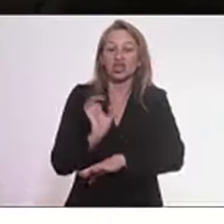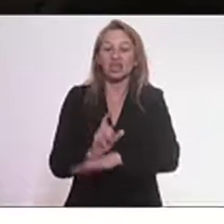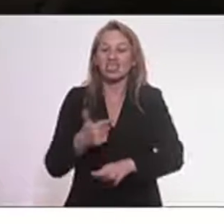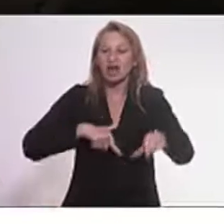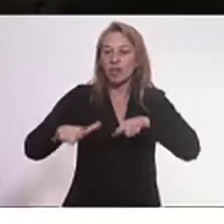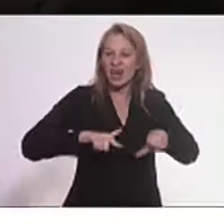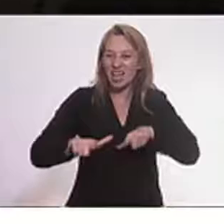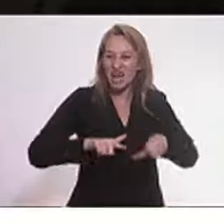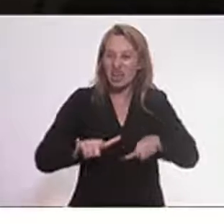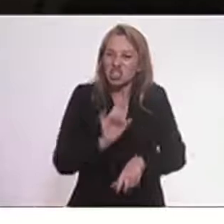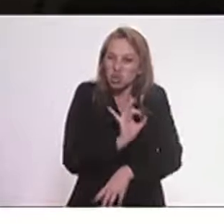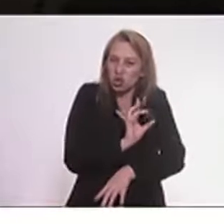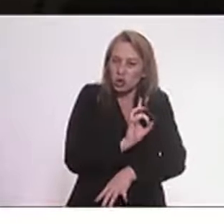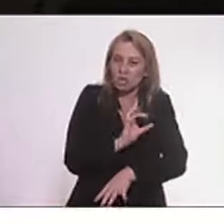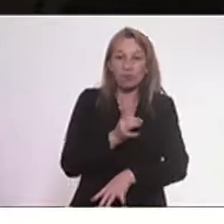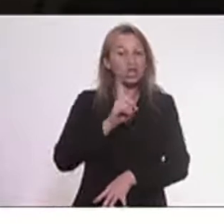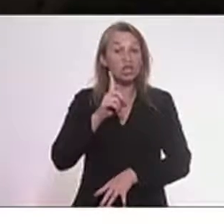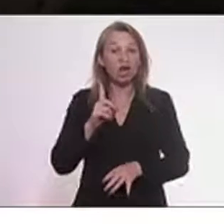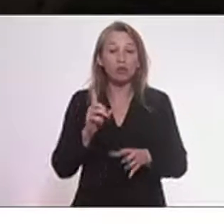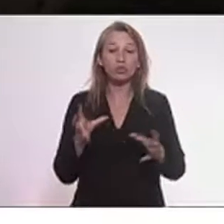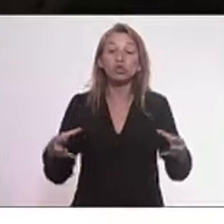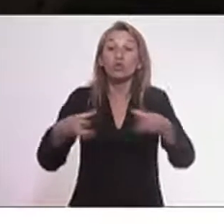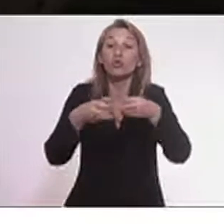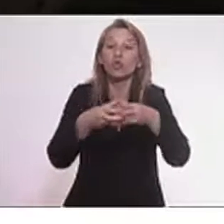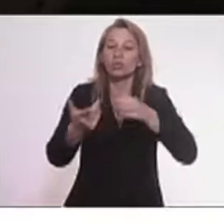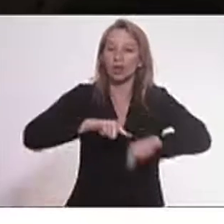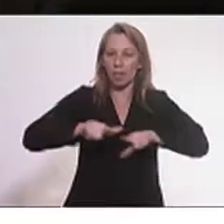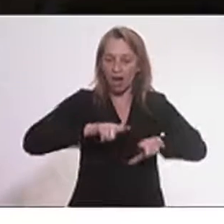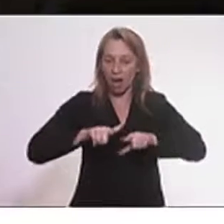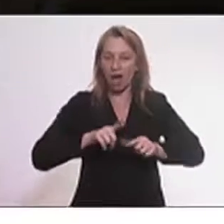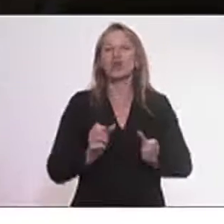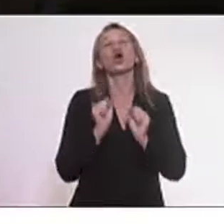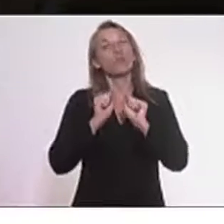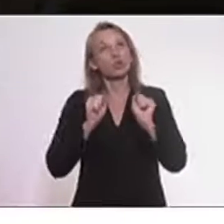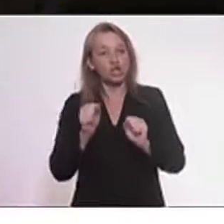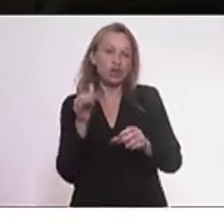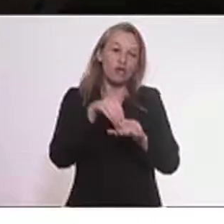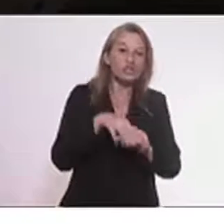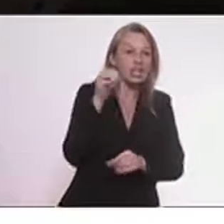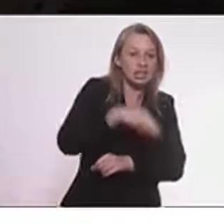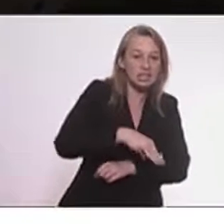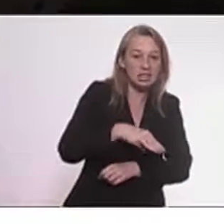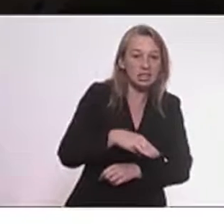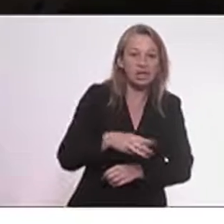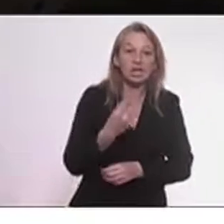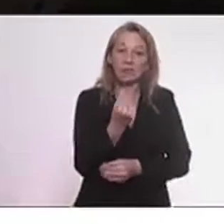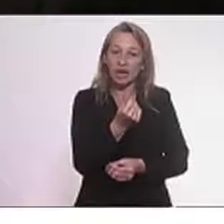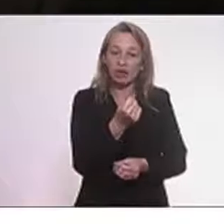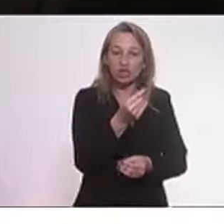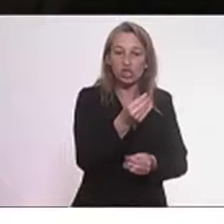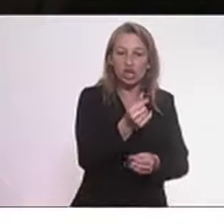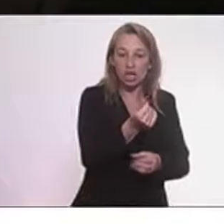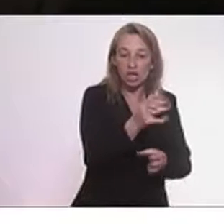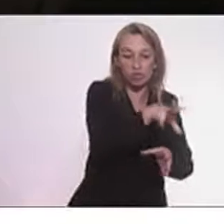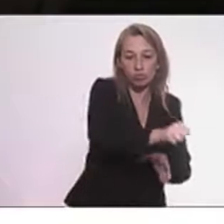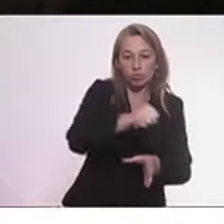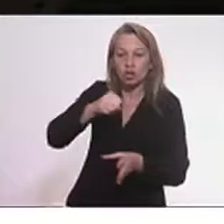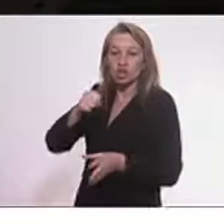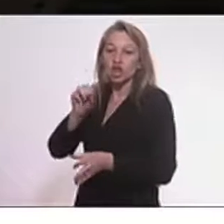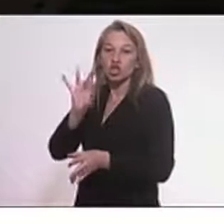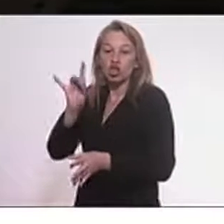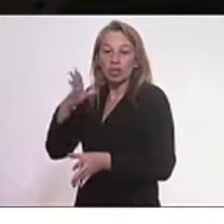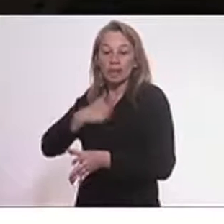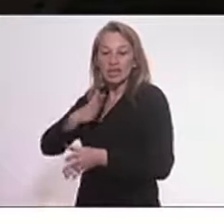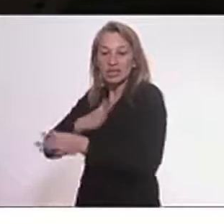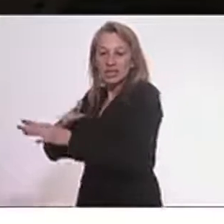individual e não de forma coletiva, como defendemos. Eu poderia votar a favor dessa PEC e colocar o dinheiro só na minha cidade, São Gonçalo, que